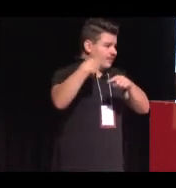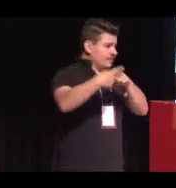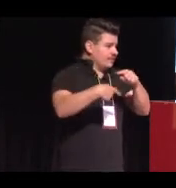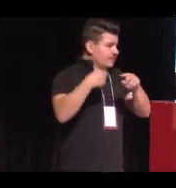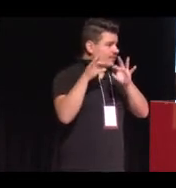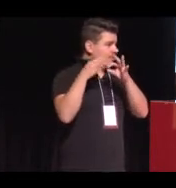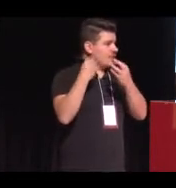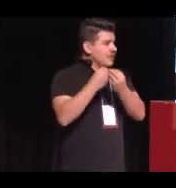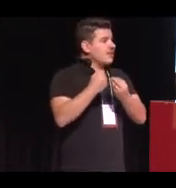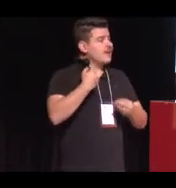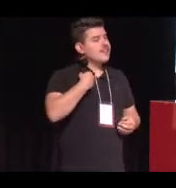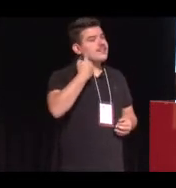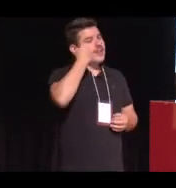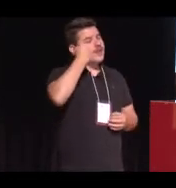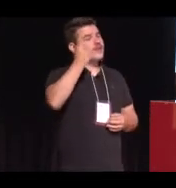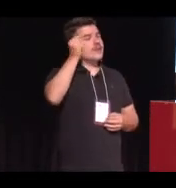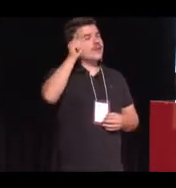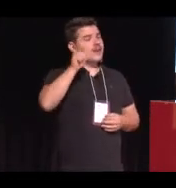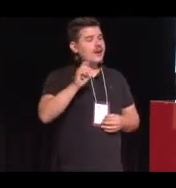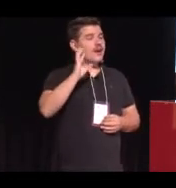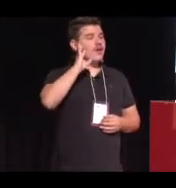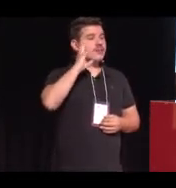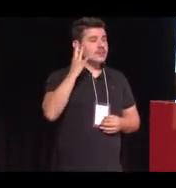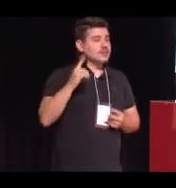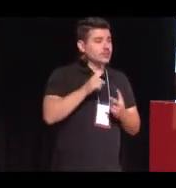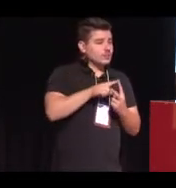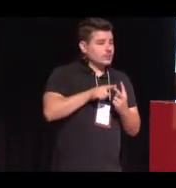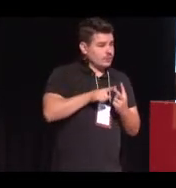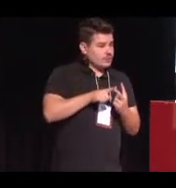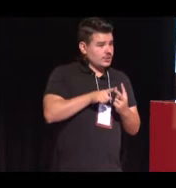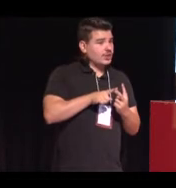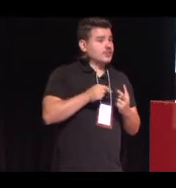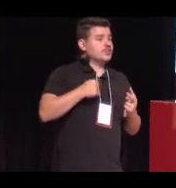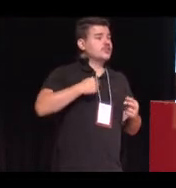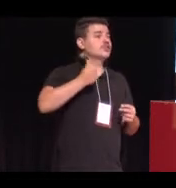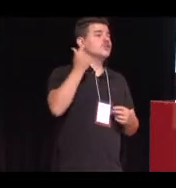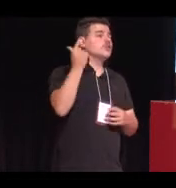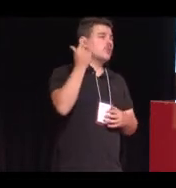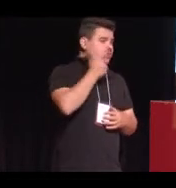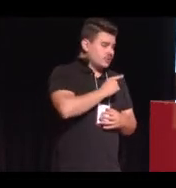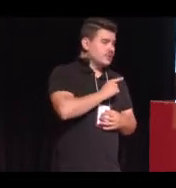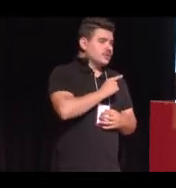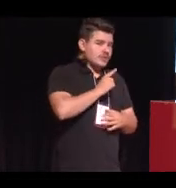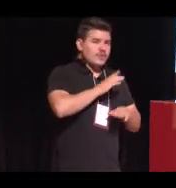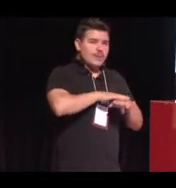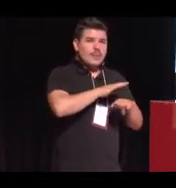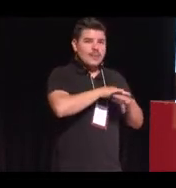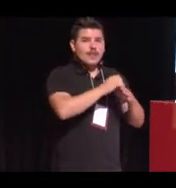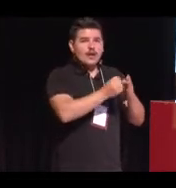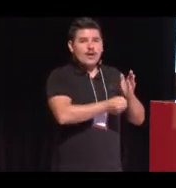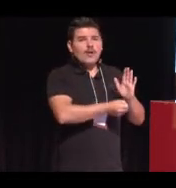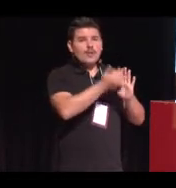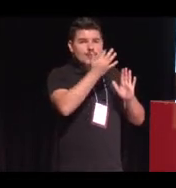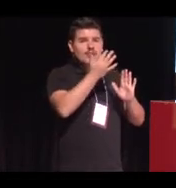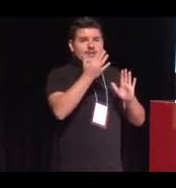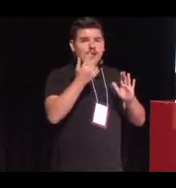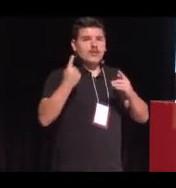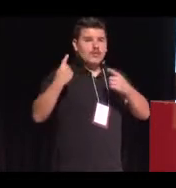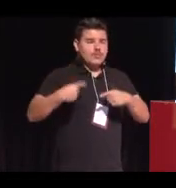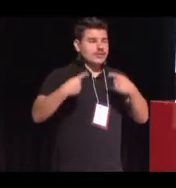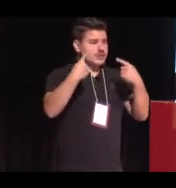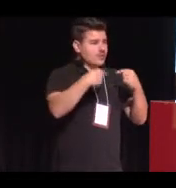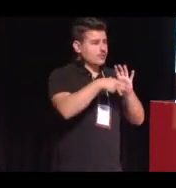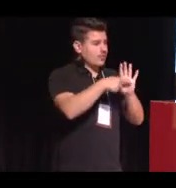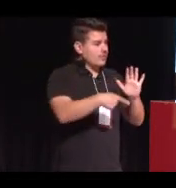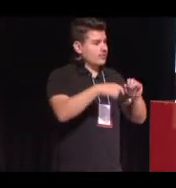E a ideia era que, com a correção desses bugs, a gente ia conseguir aumentar a conversão desse sistema,